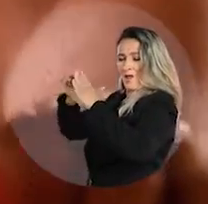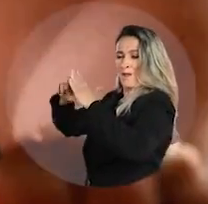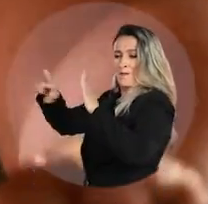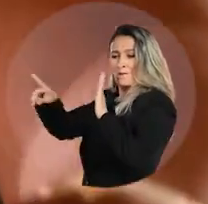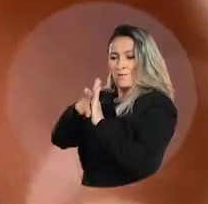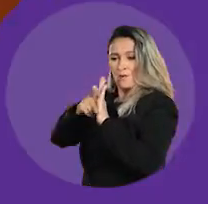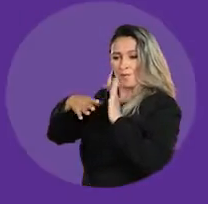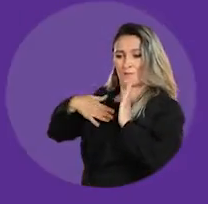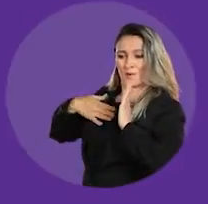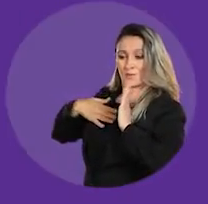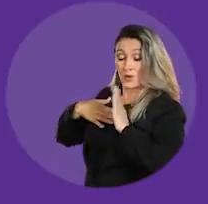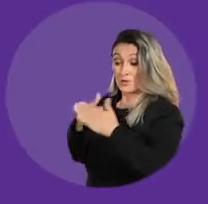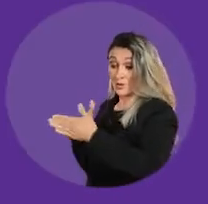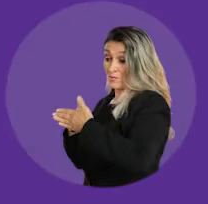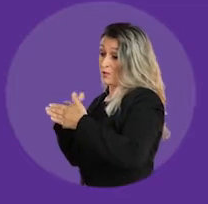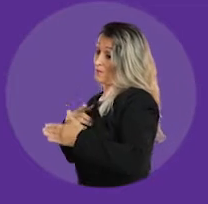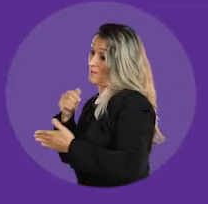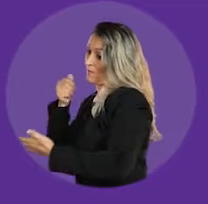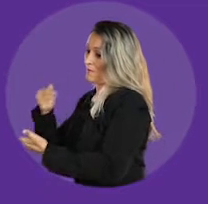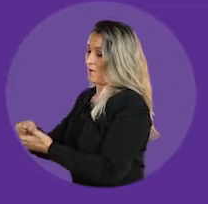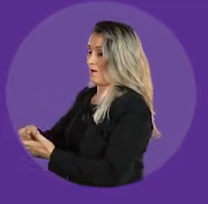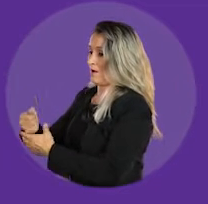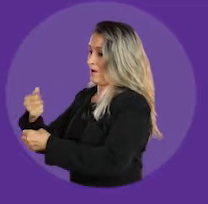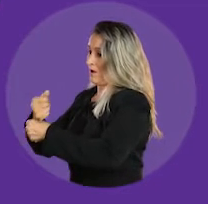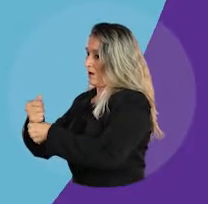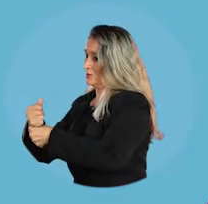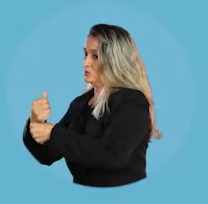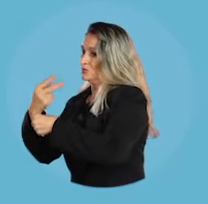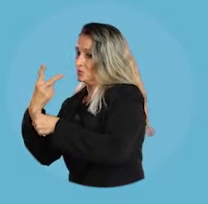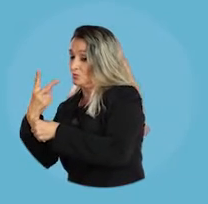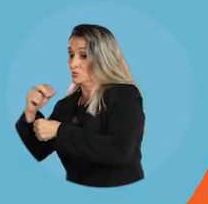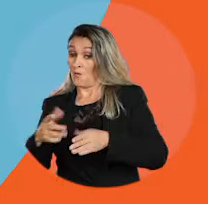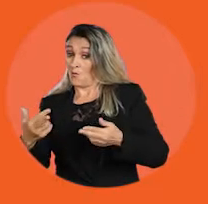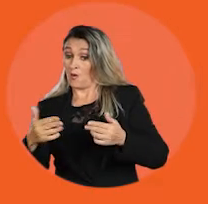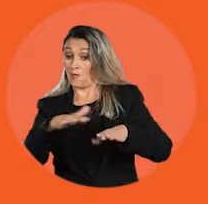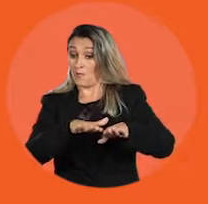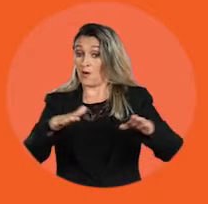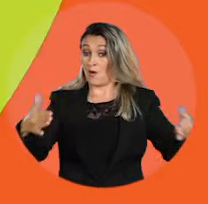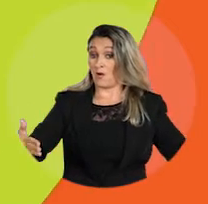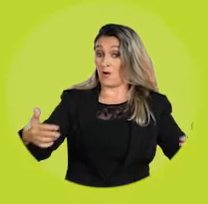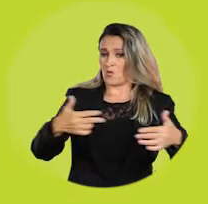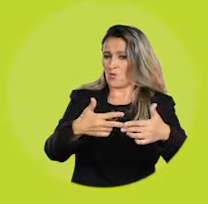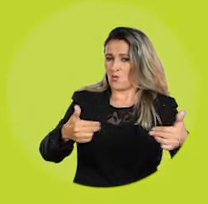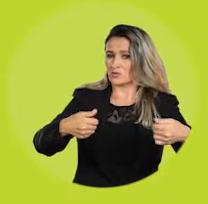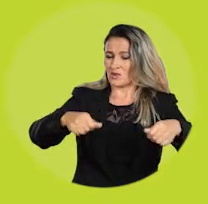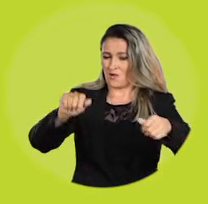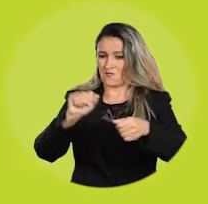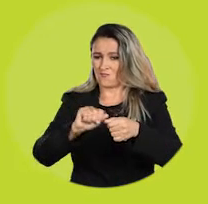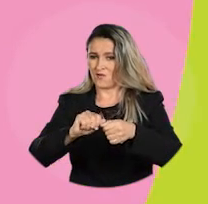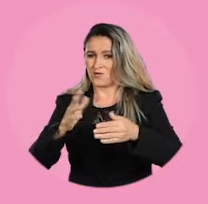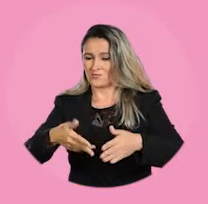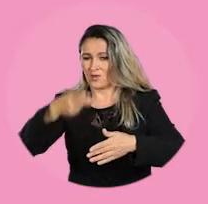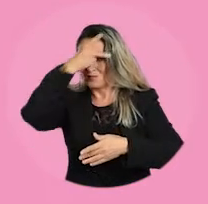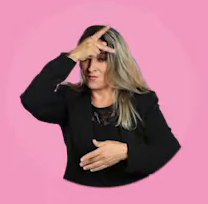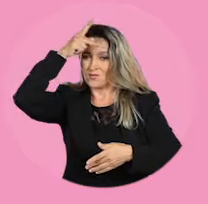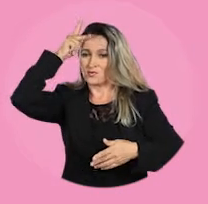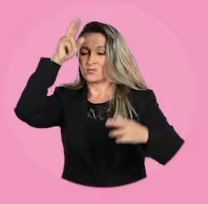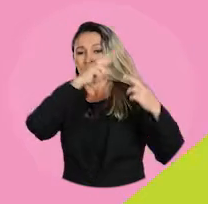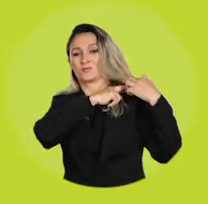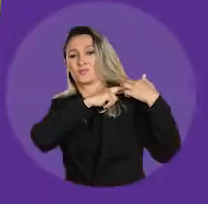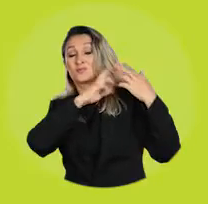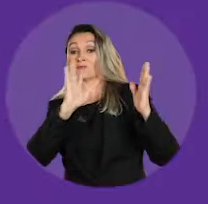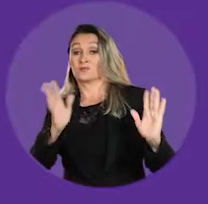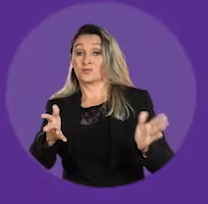seu próprio negócio. Prazo de 2 anos para pagar e sem juros. Semelhante ao que a Rosa já fez na Prefeitura e